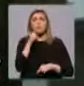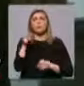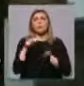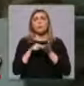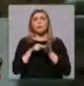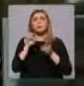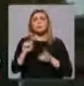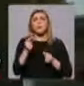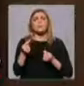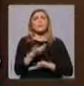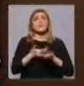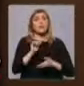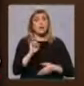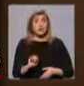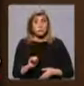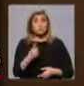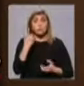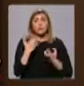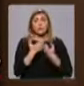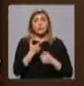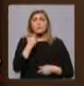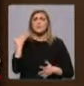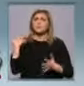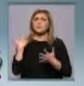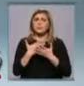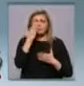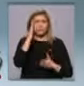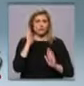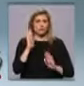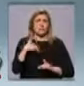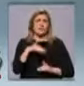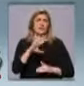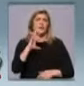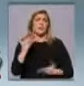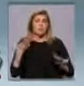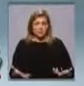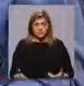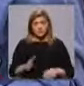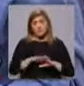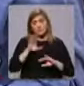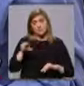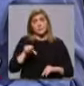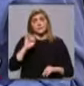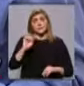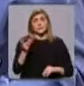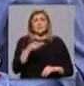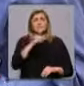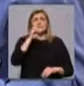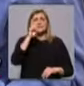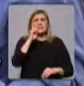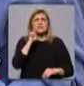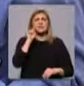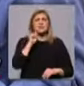posição dominante de mercado uma guerra que há muito se previa a realização da ordem dos desejos